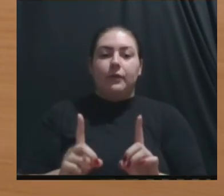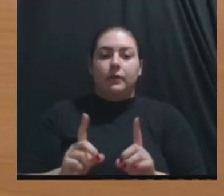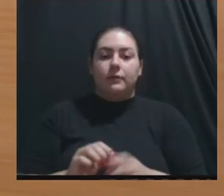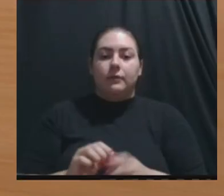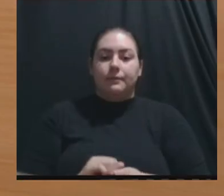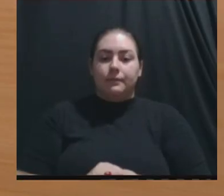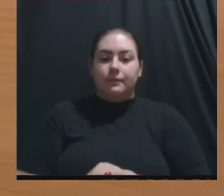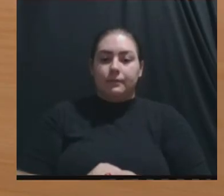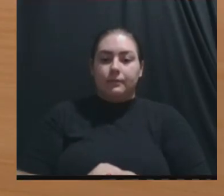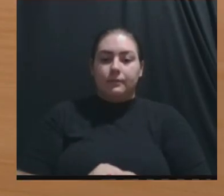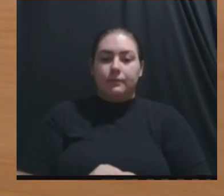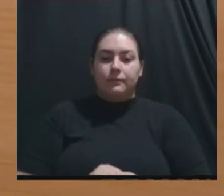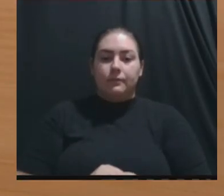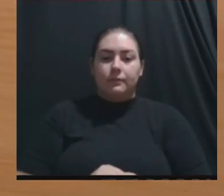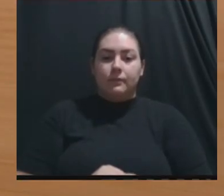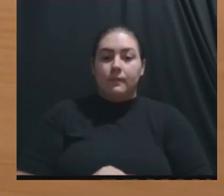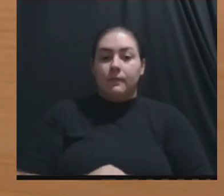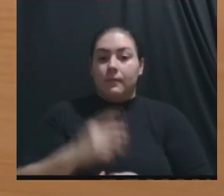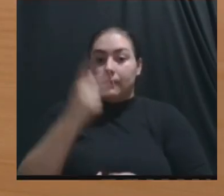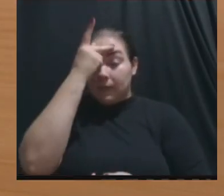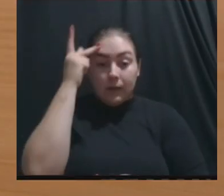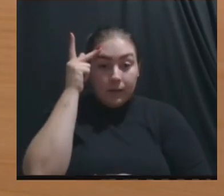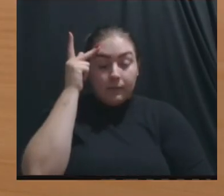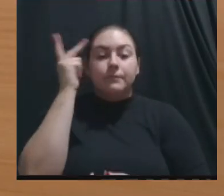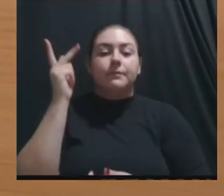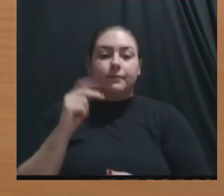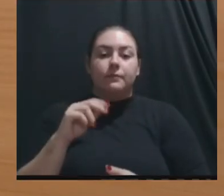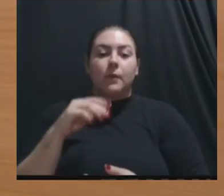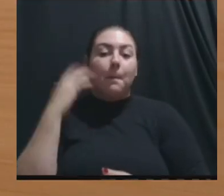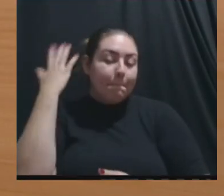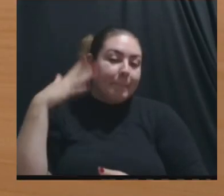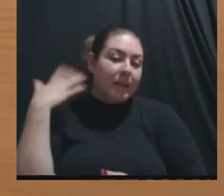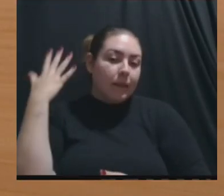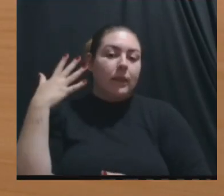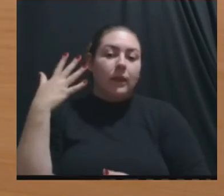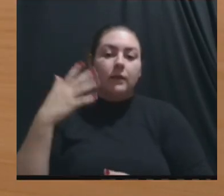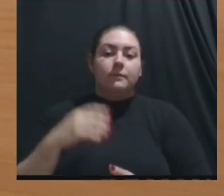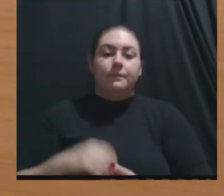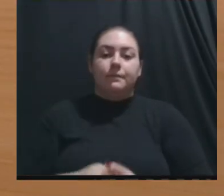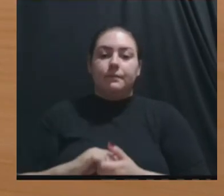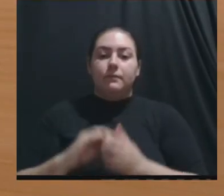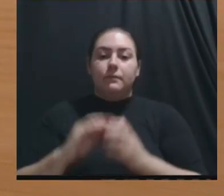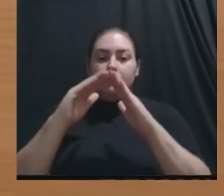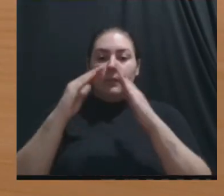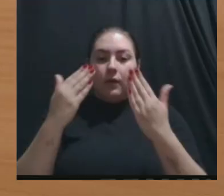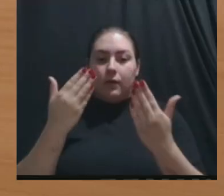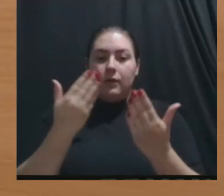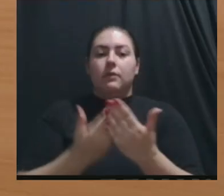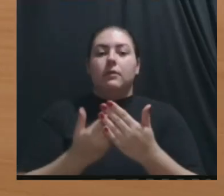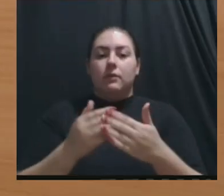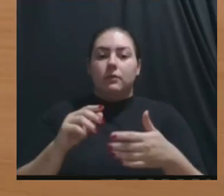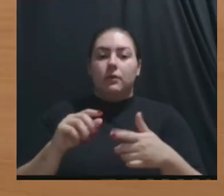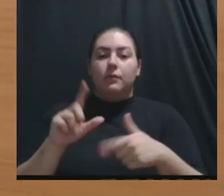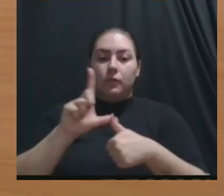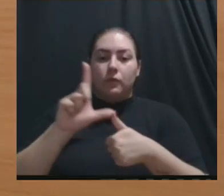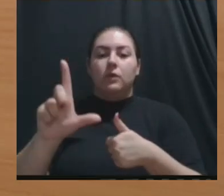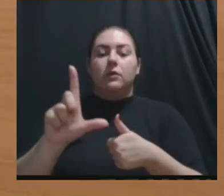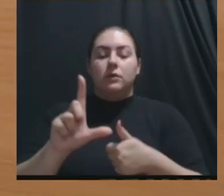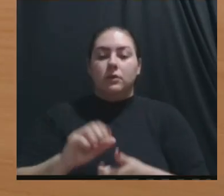pela Elecamp, a Escola do Legislativo de Campinas. Aqui na Câmara Municipal, o encontro